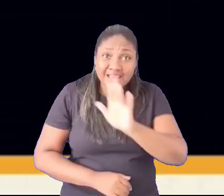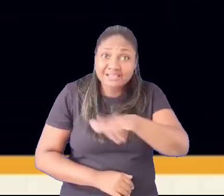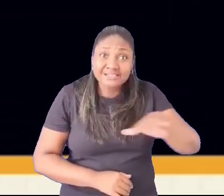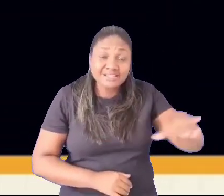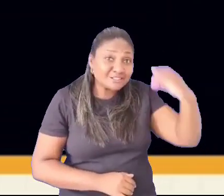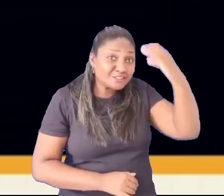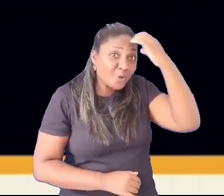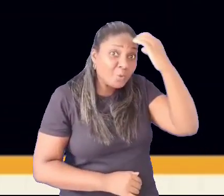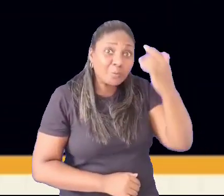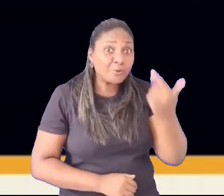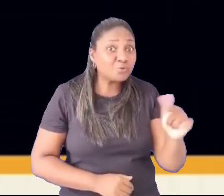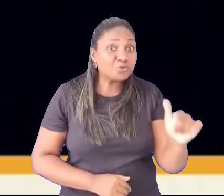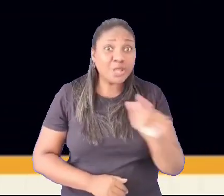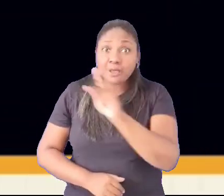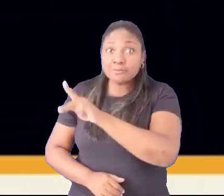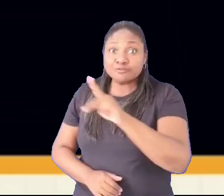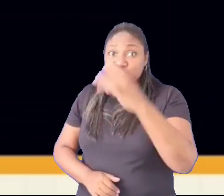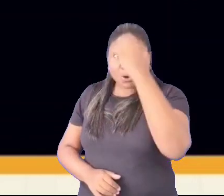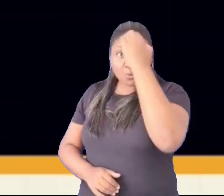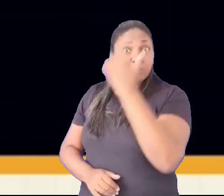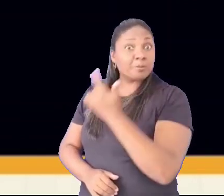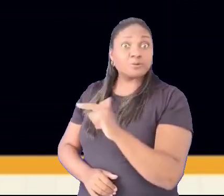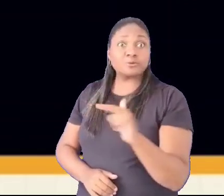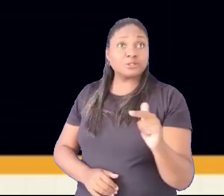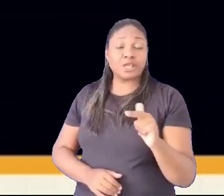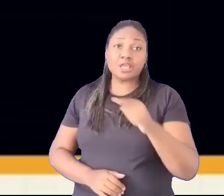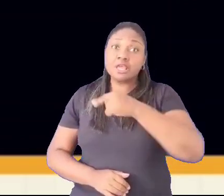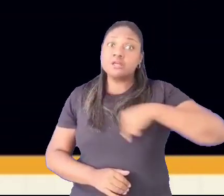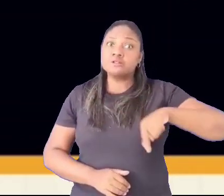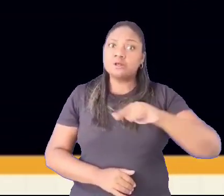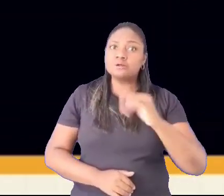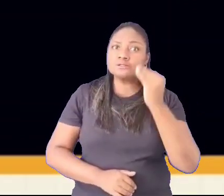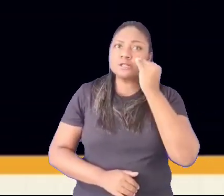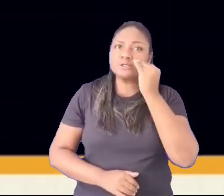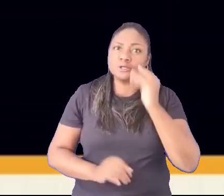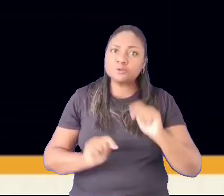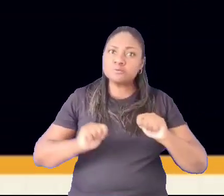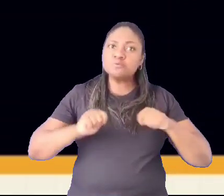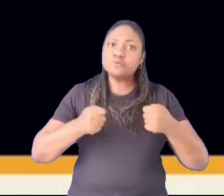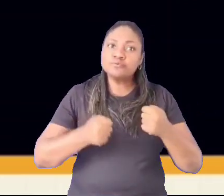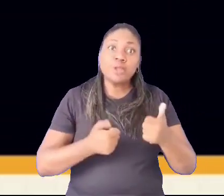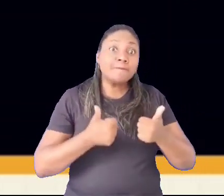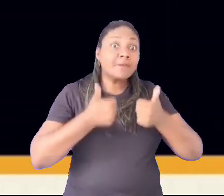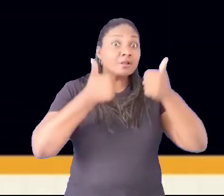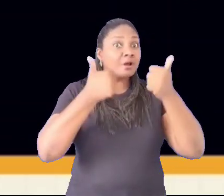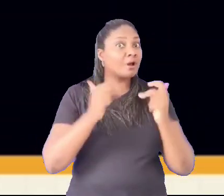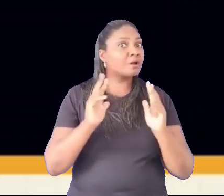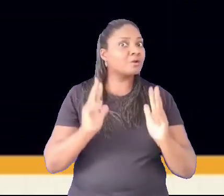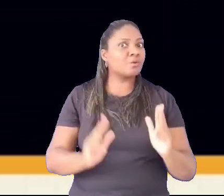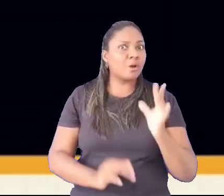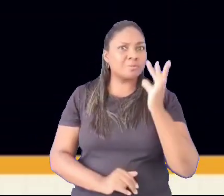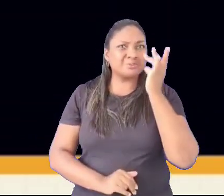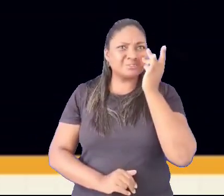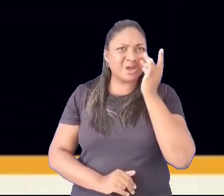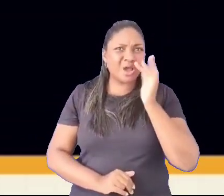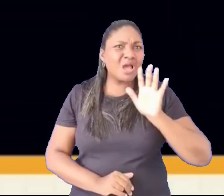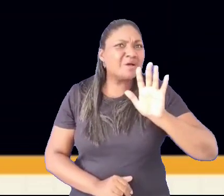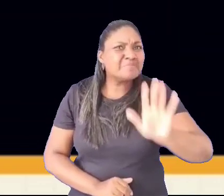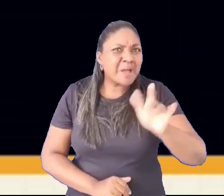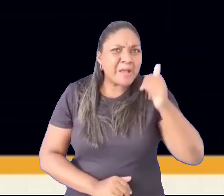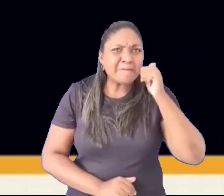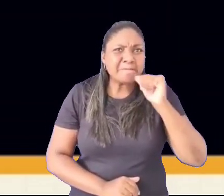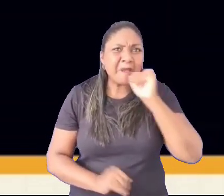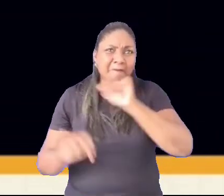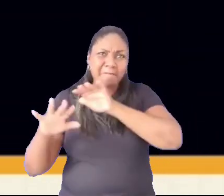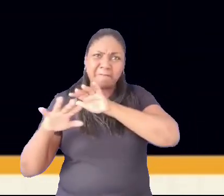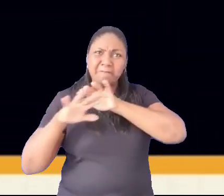continuamos fazendo o nosso melhor, coisa que a gente sempre fez no presencial. Mas ver uma mãe ofendendo uma